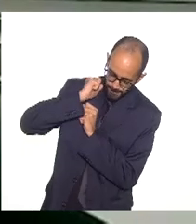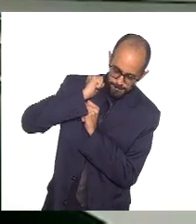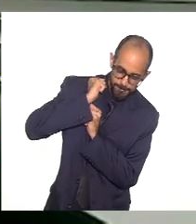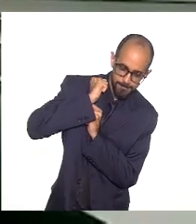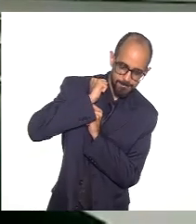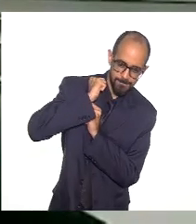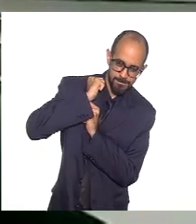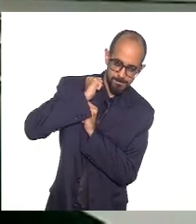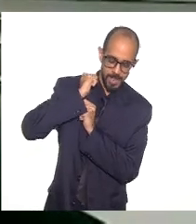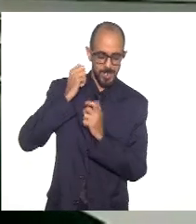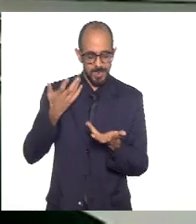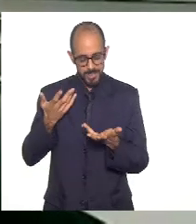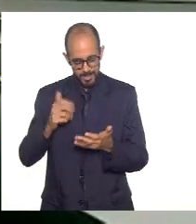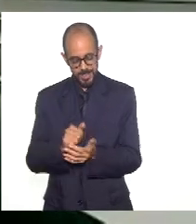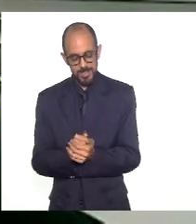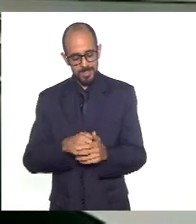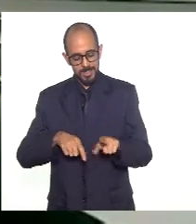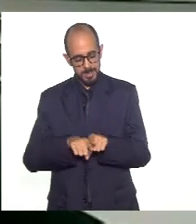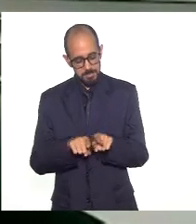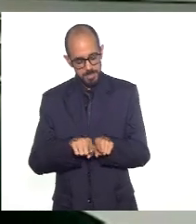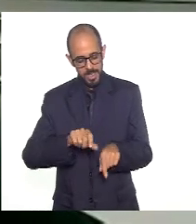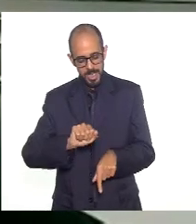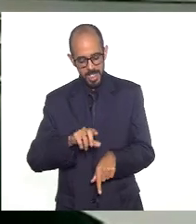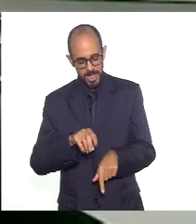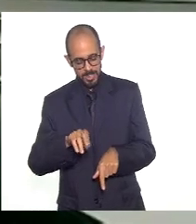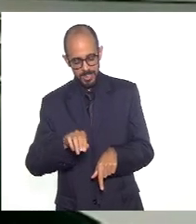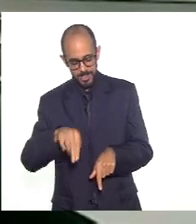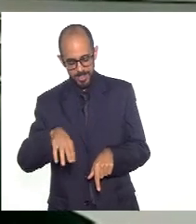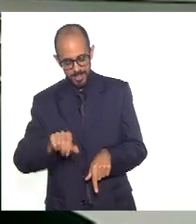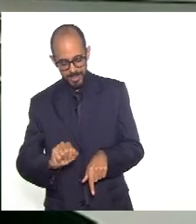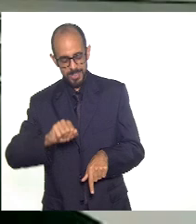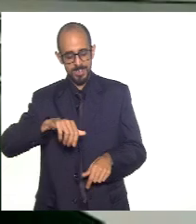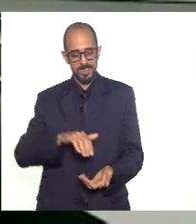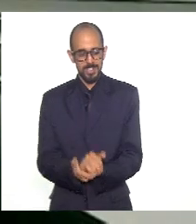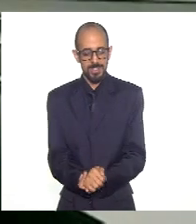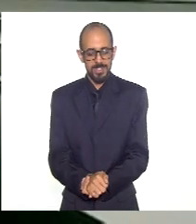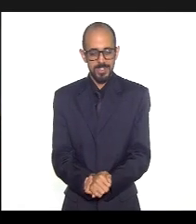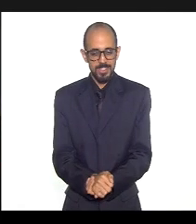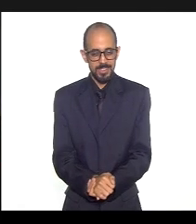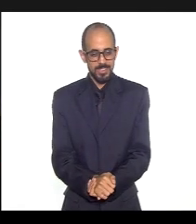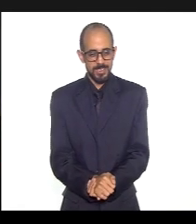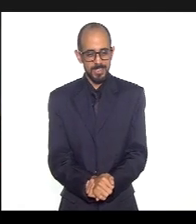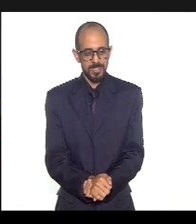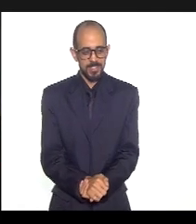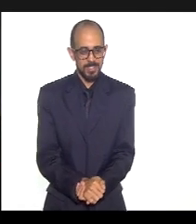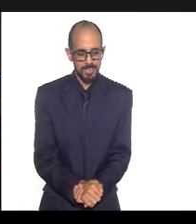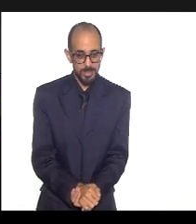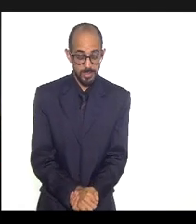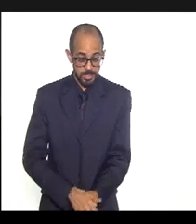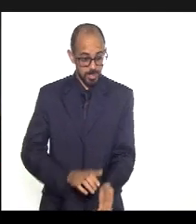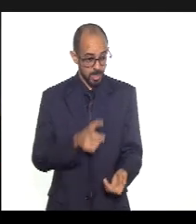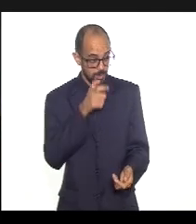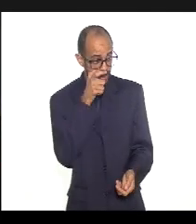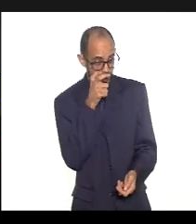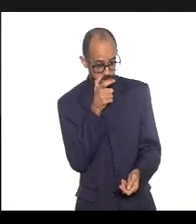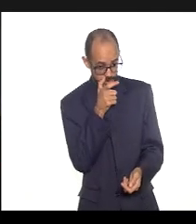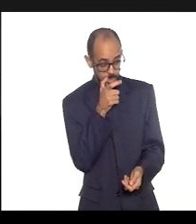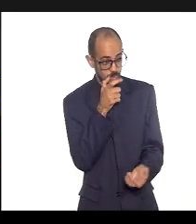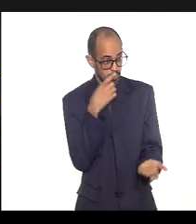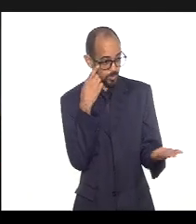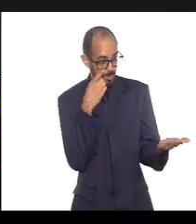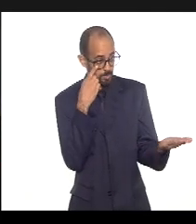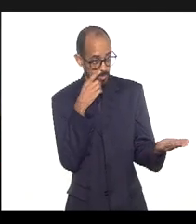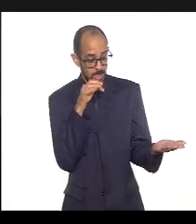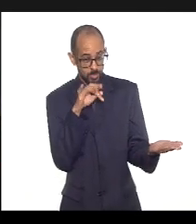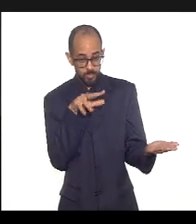senhora deputada Adriana Baltazar, Renata Souza, queria chamar a atenção do deputado